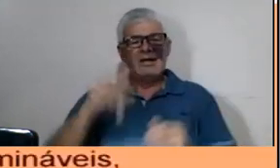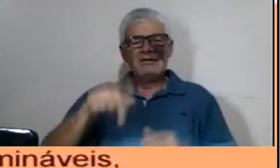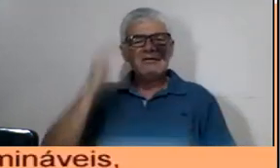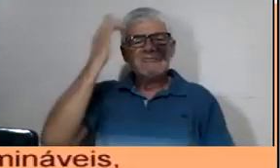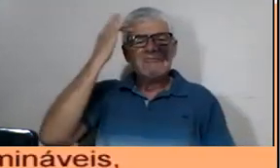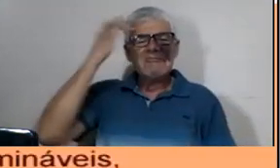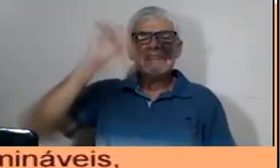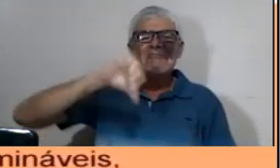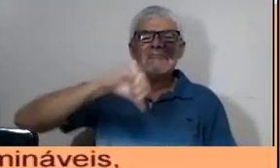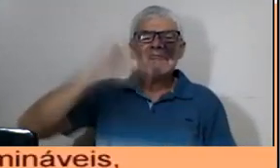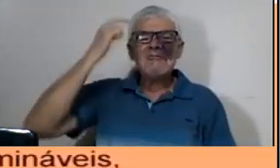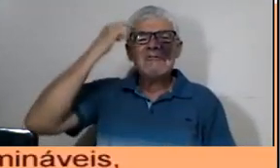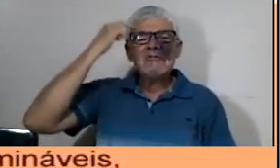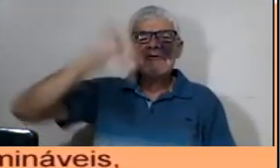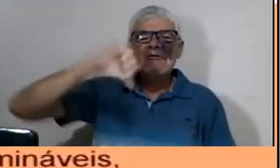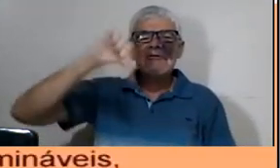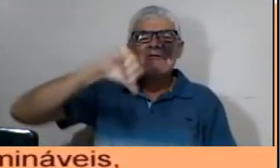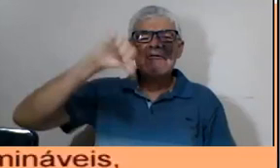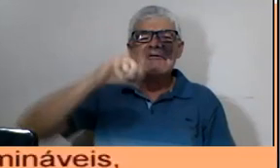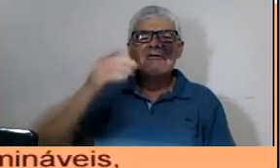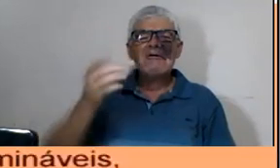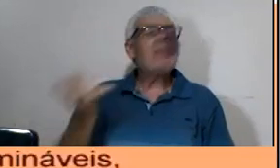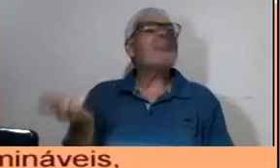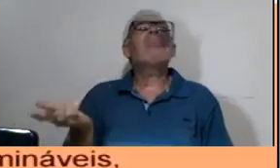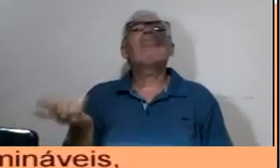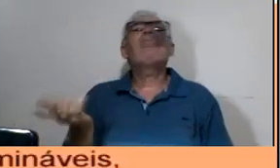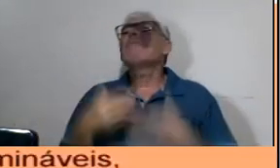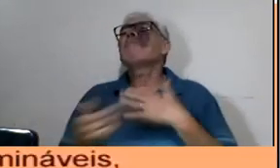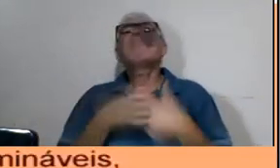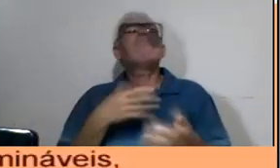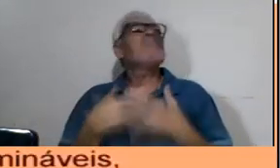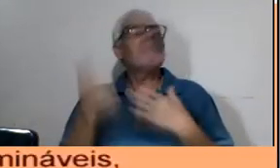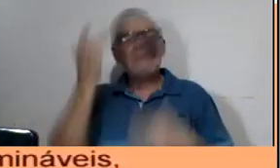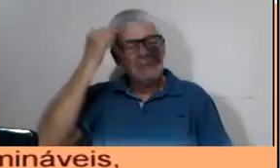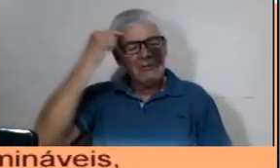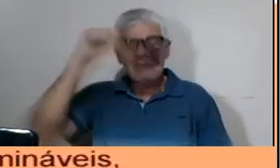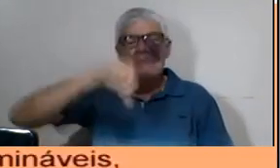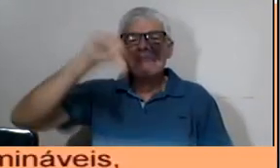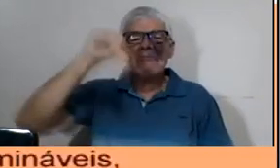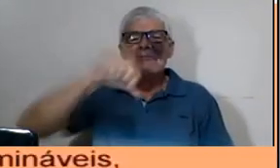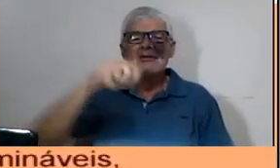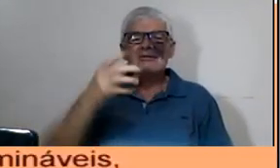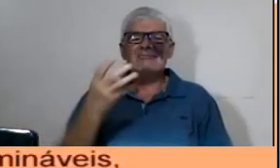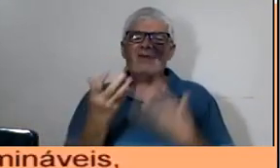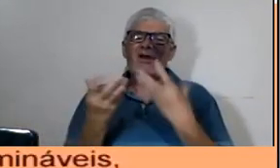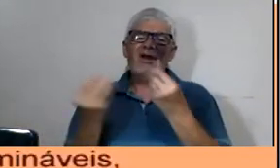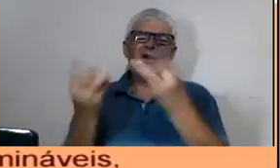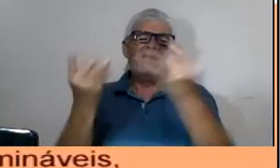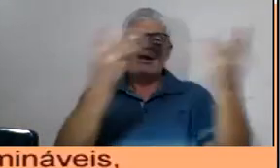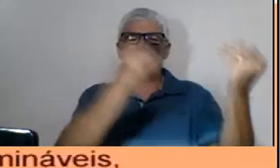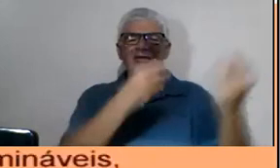por circunstância, né? Presos lá naquele lugar e por escolha também. Talvez eles já tivessem algum tipo